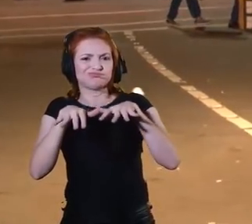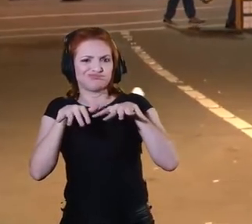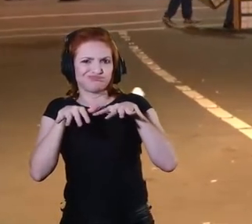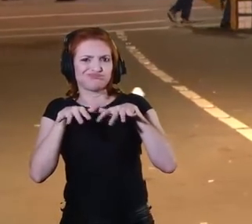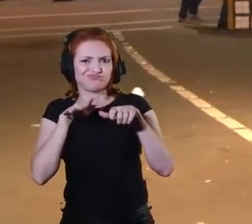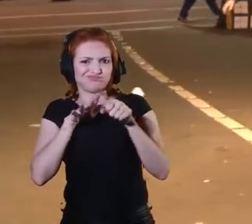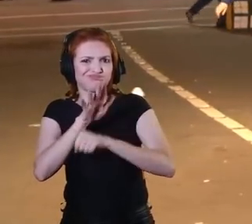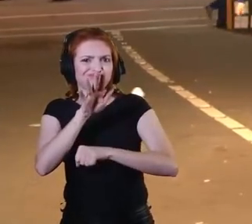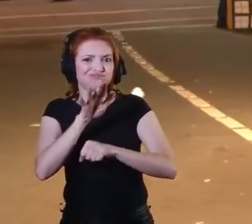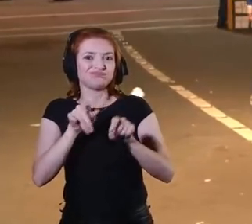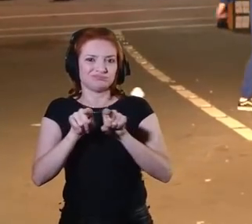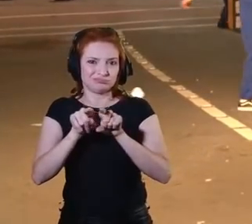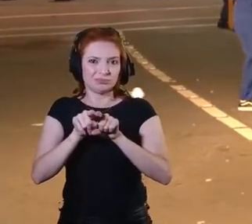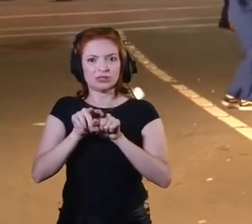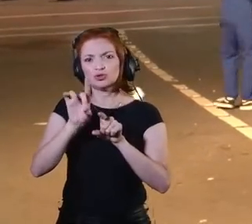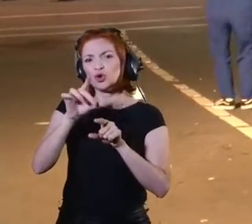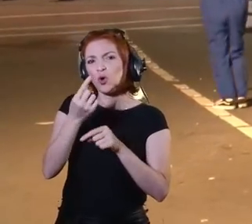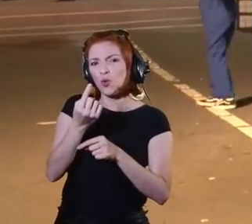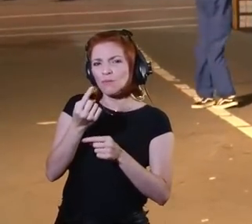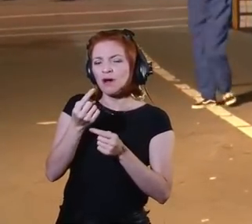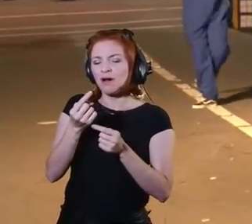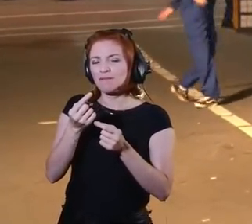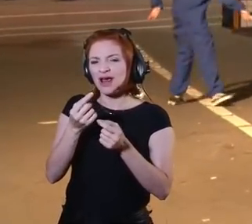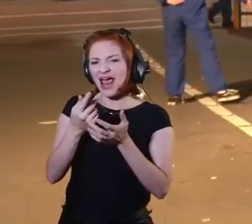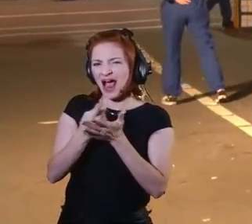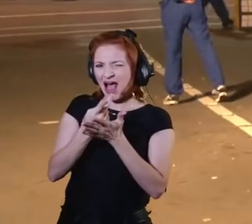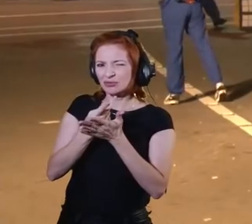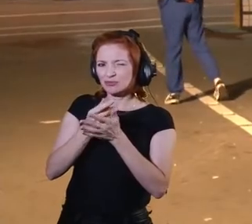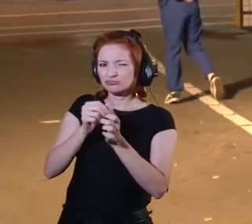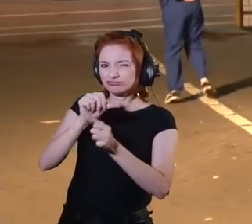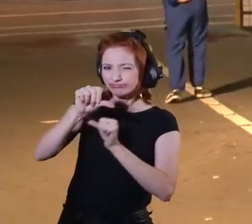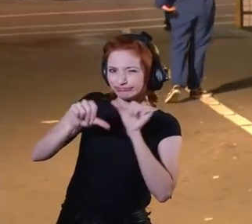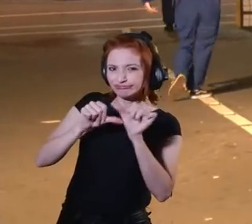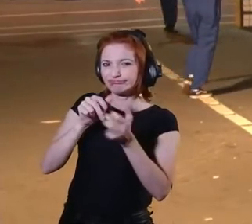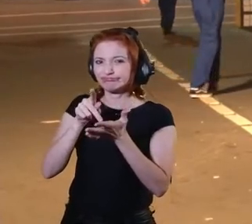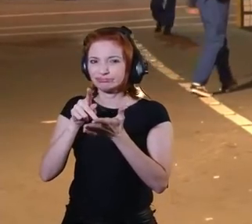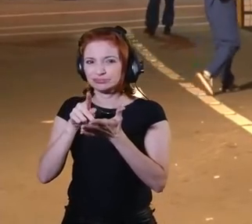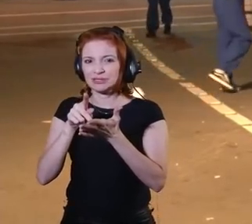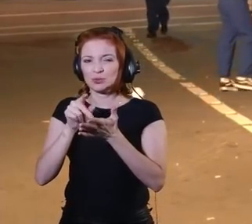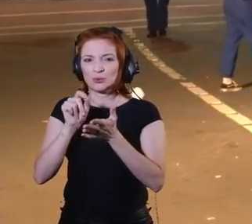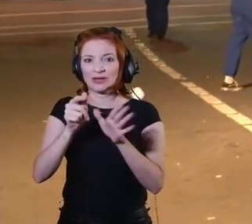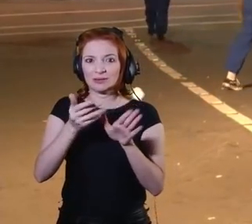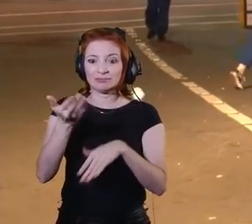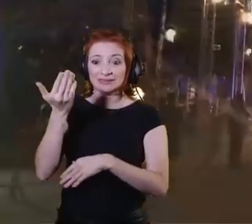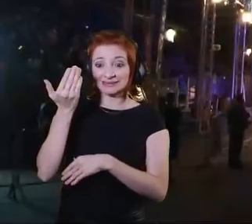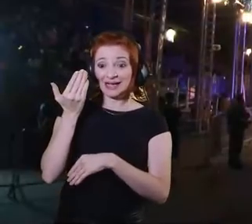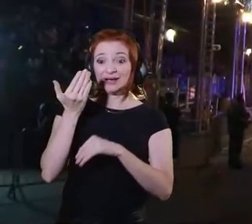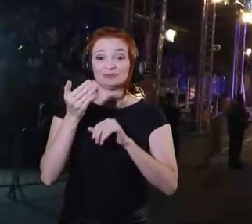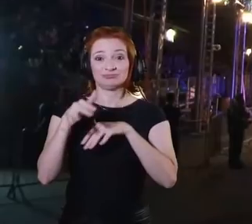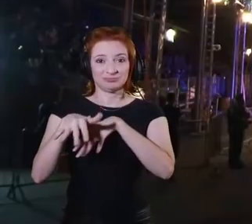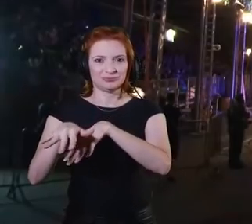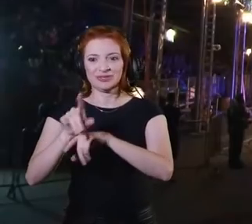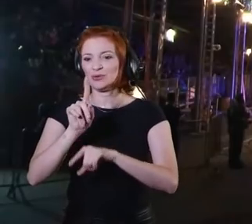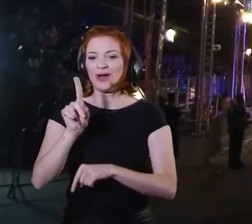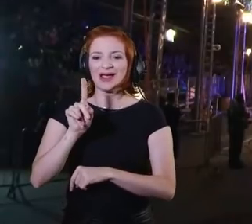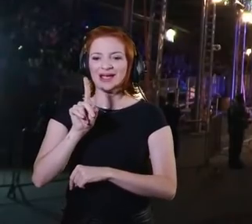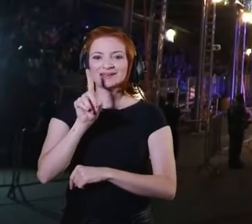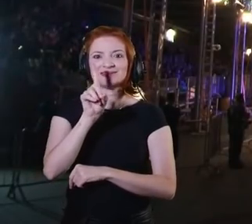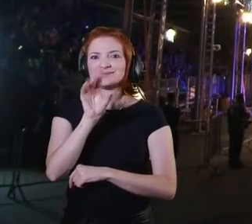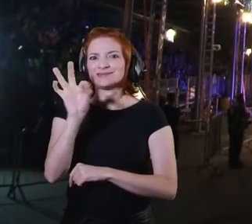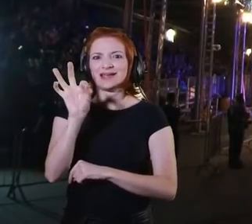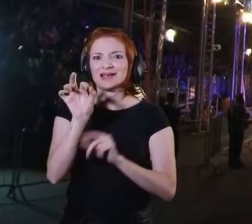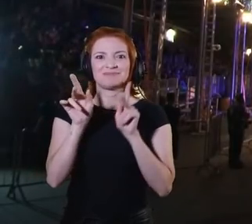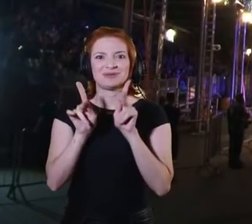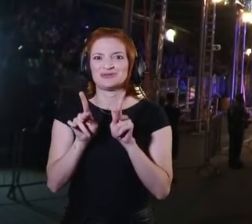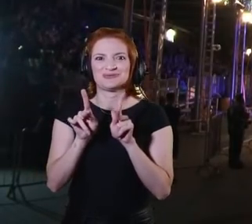desfile. Só para fazer uma errata do desfile anterior, Thales, não são 100 pessoas